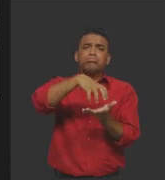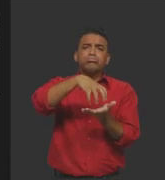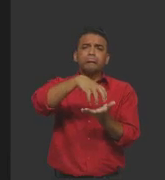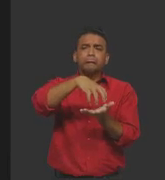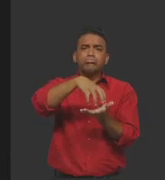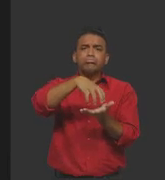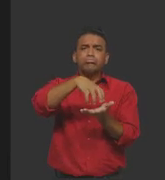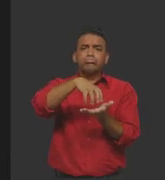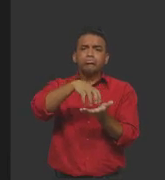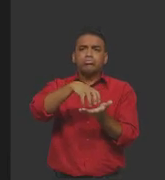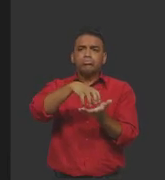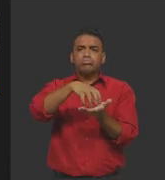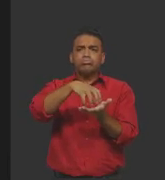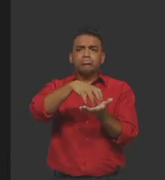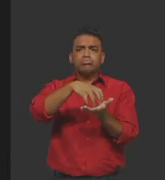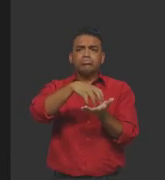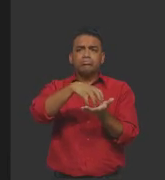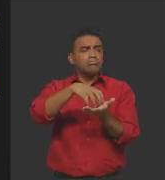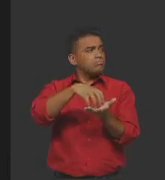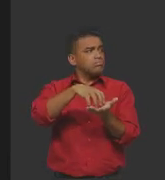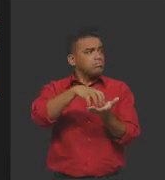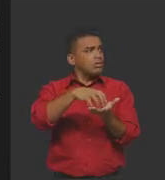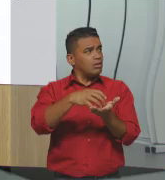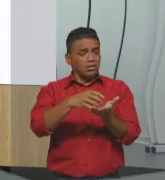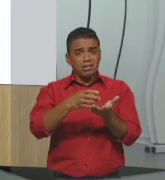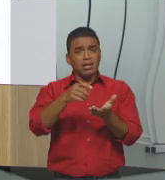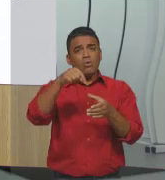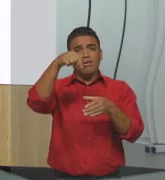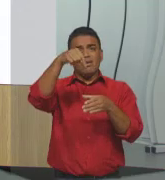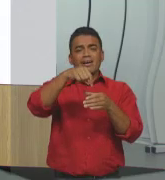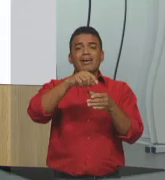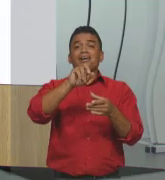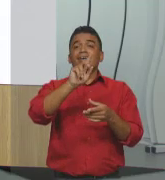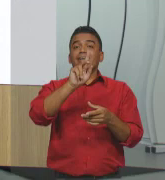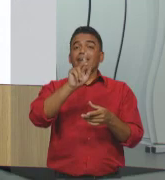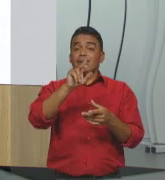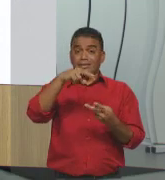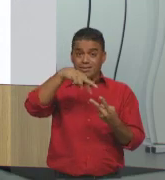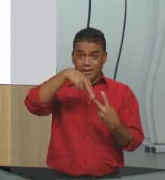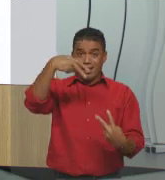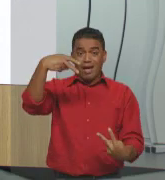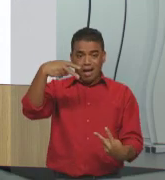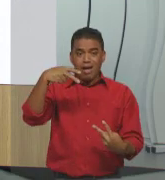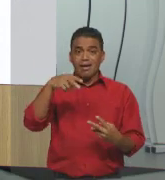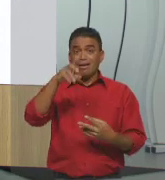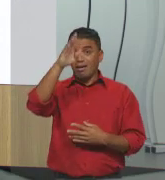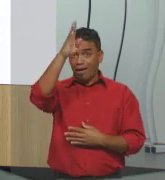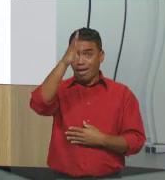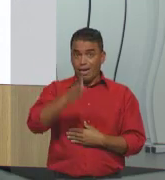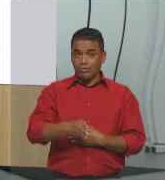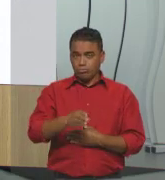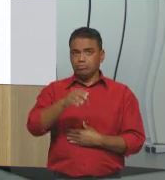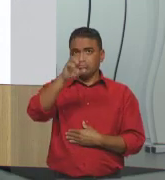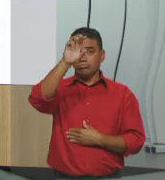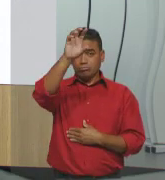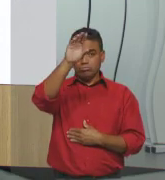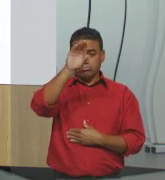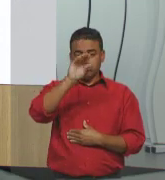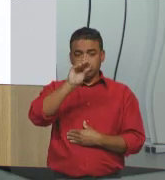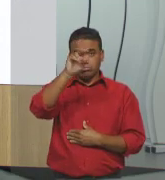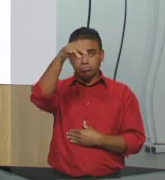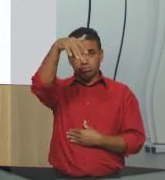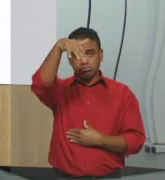fiz vários furinhos aqui então, onde esse DNA ele vai se deslocar sempre em linha reta. Coloco depois